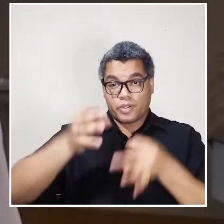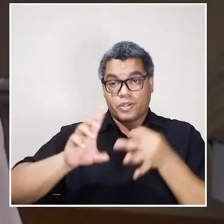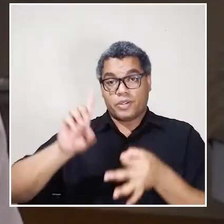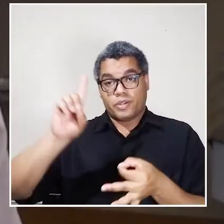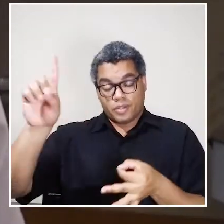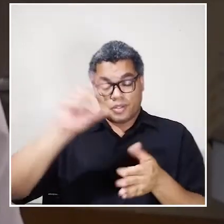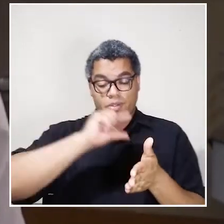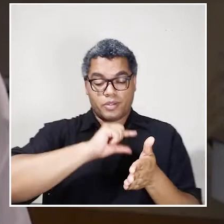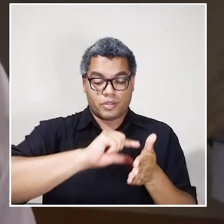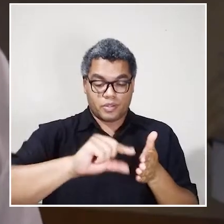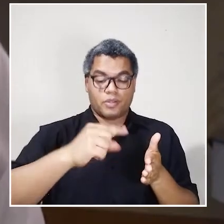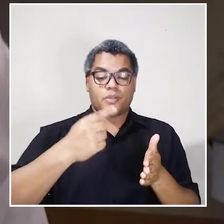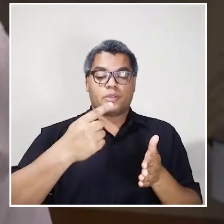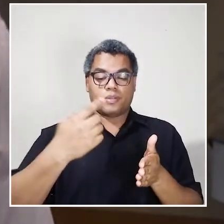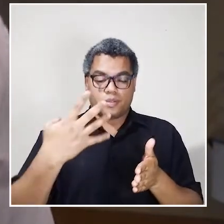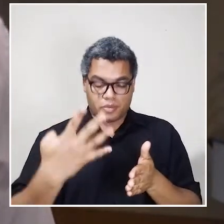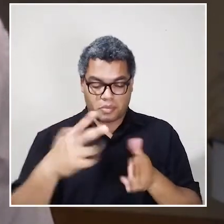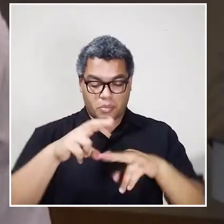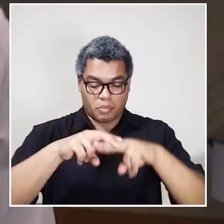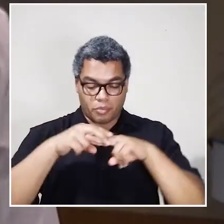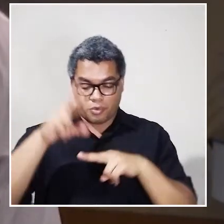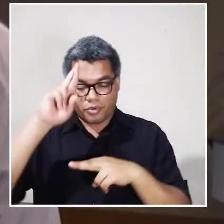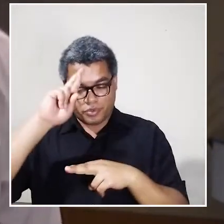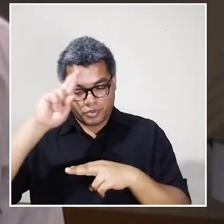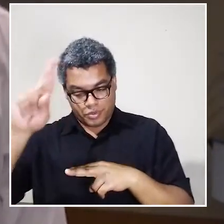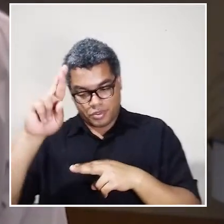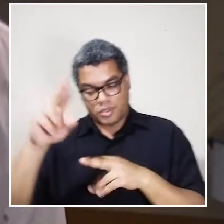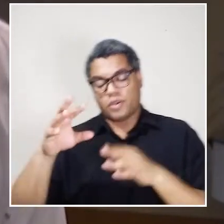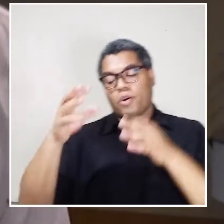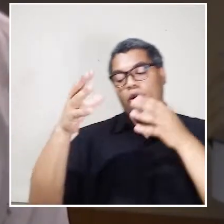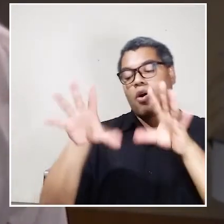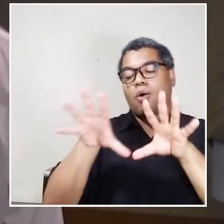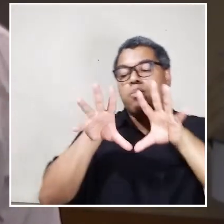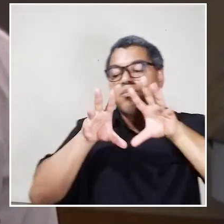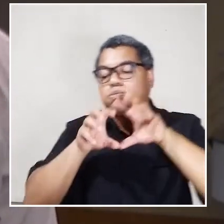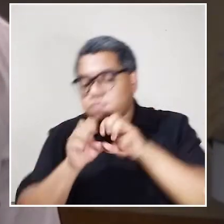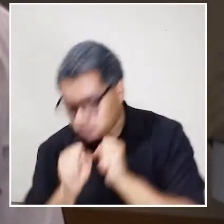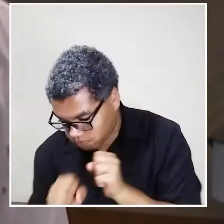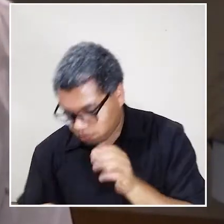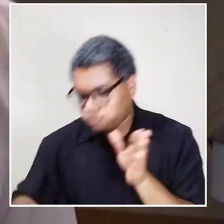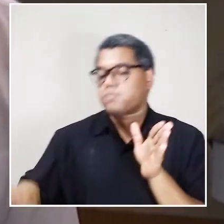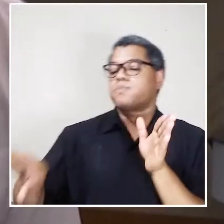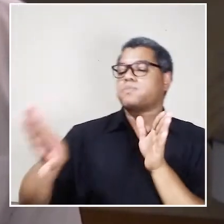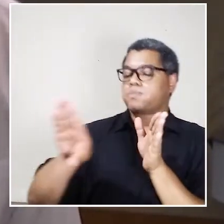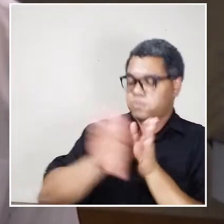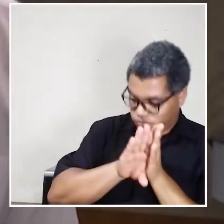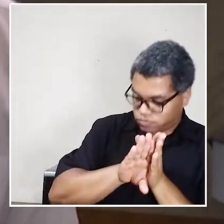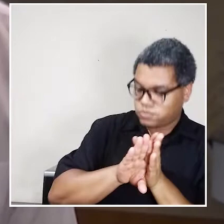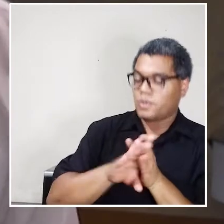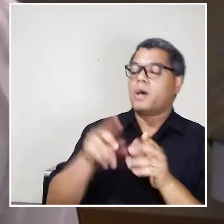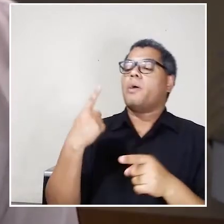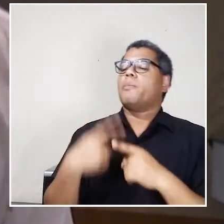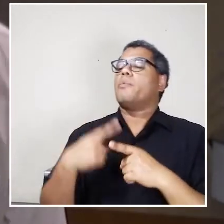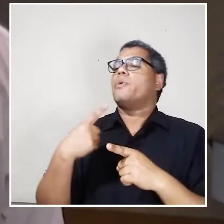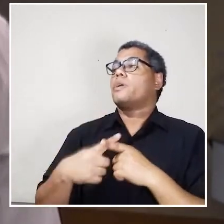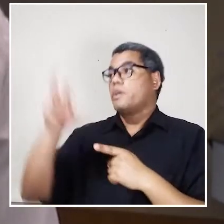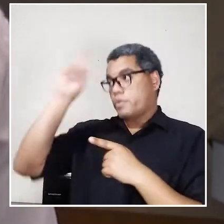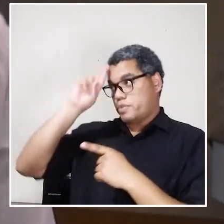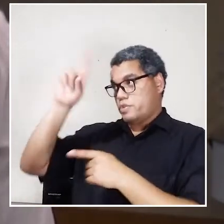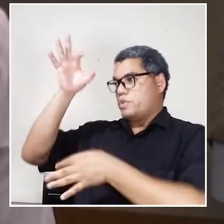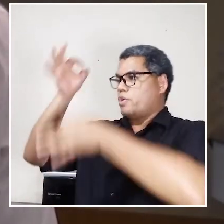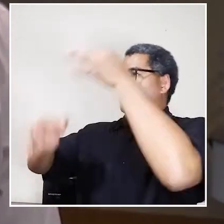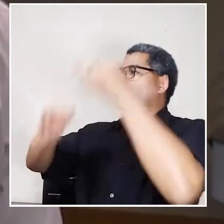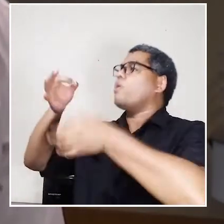versículo 14. Por isso o Senhor cuidou em trazer sobre nós o mal e fez vir sobre nós, pois justo é